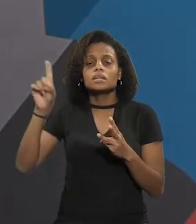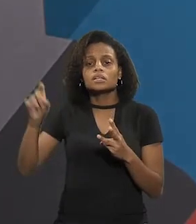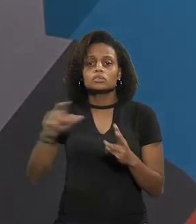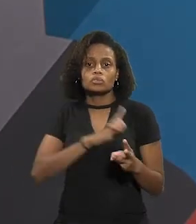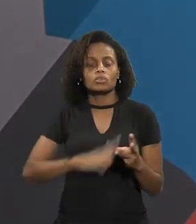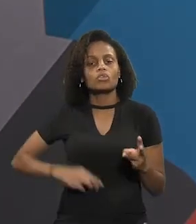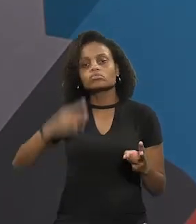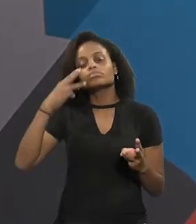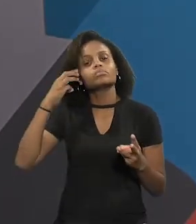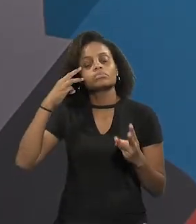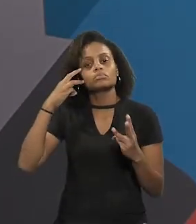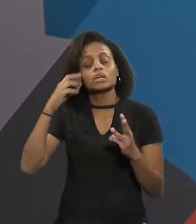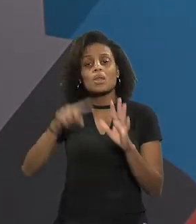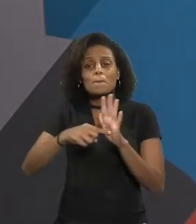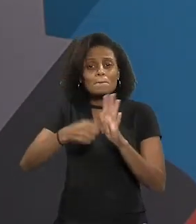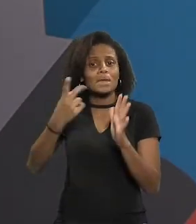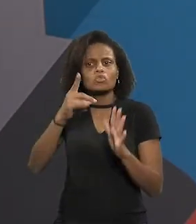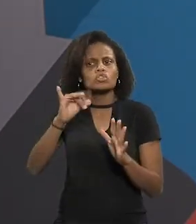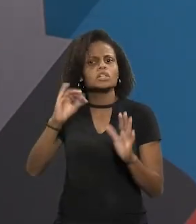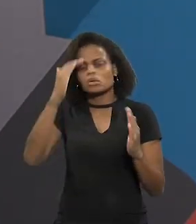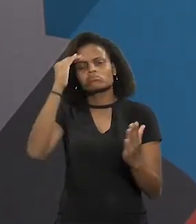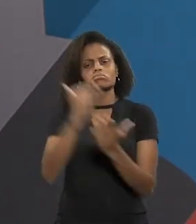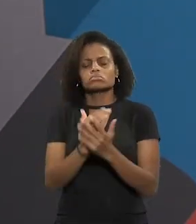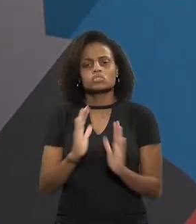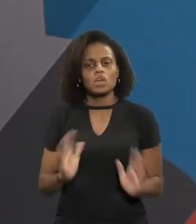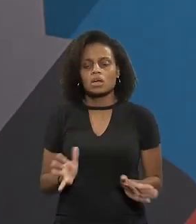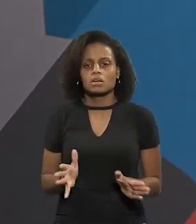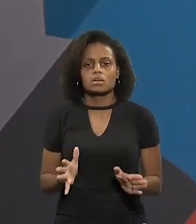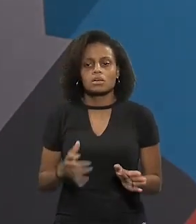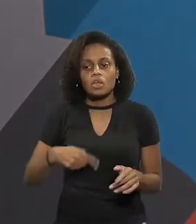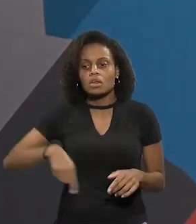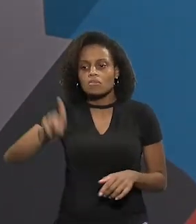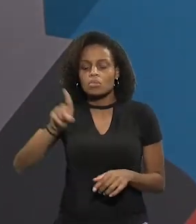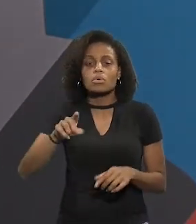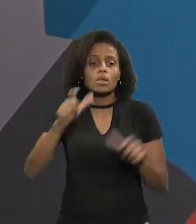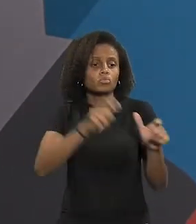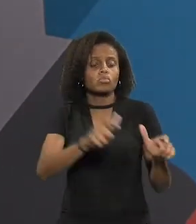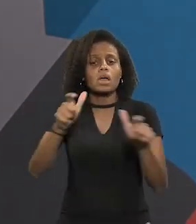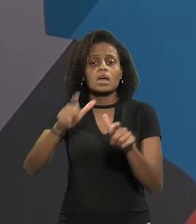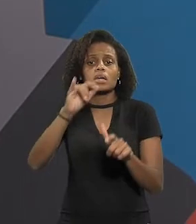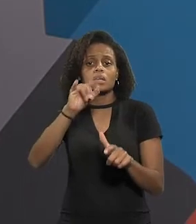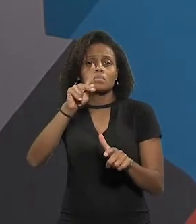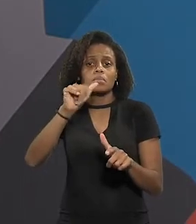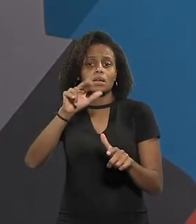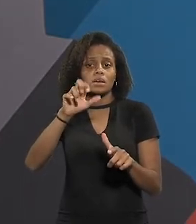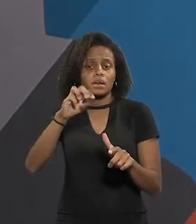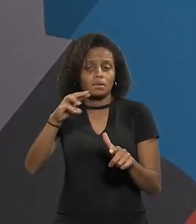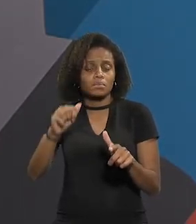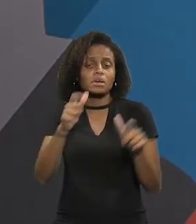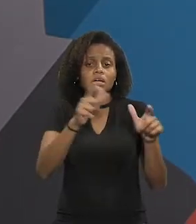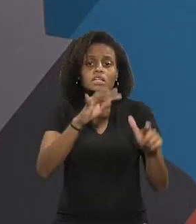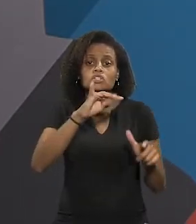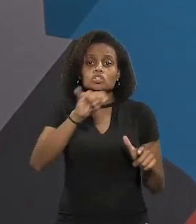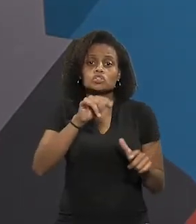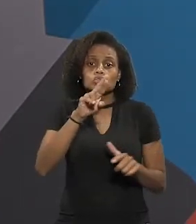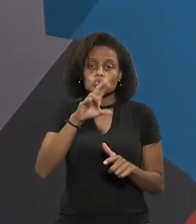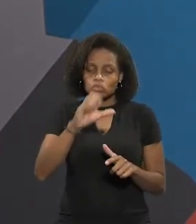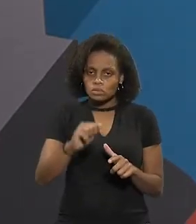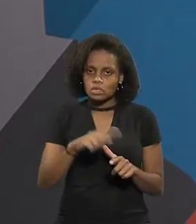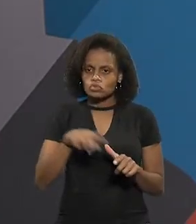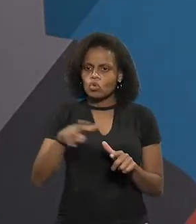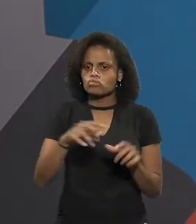no primeiro dia de governo. Então, nós levamos o Segurança Presente a Tijuca e a Ipanema no primeiro dia e hoje há uma